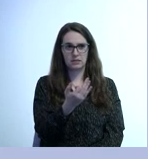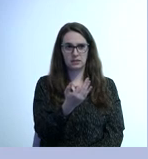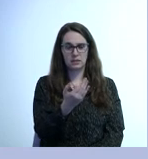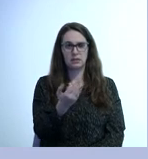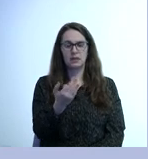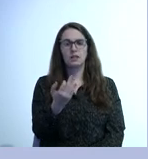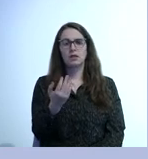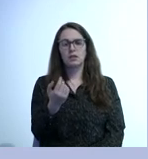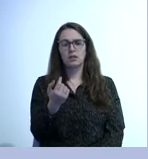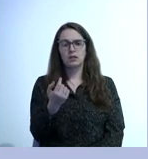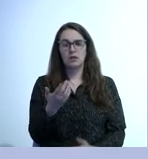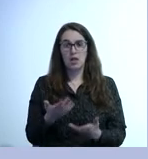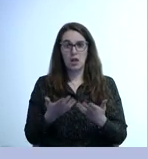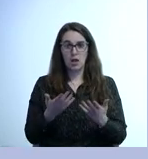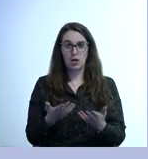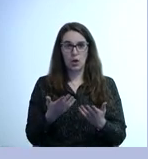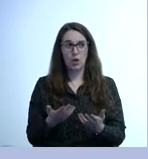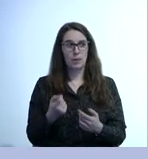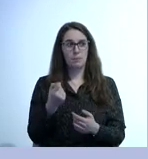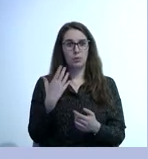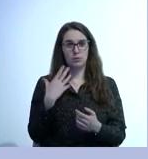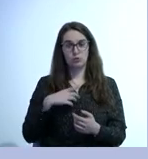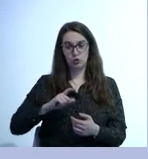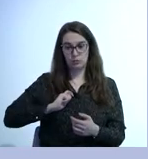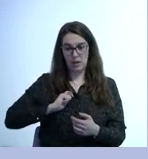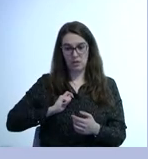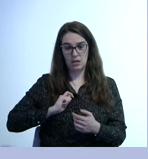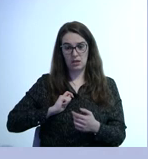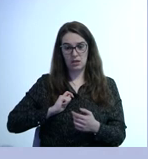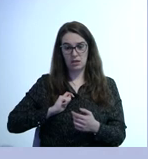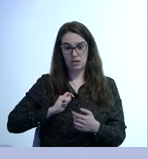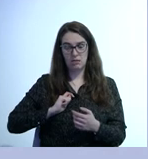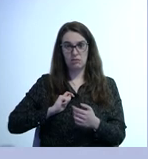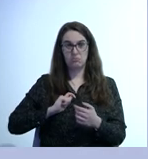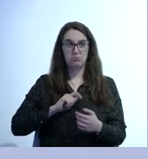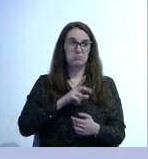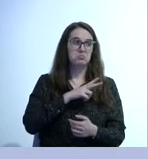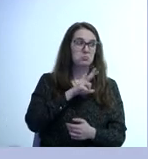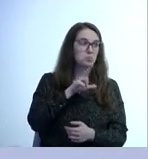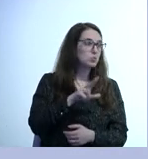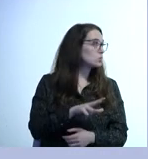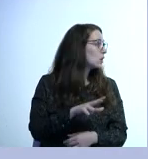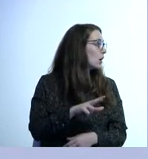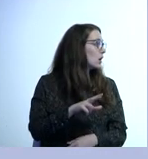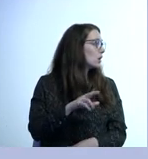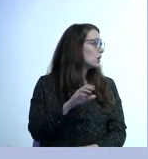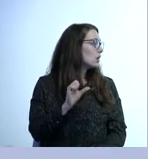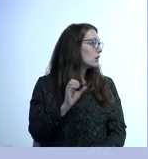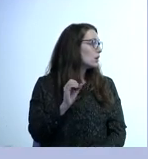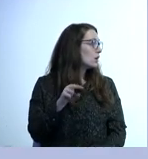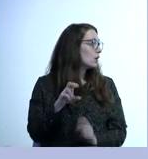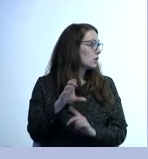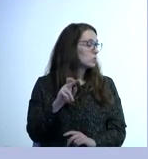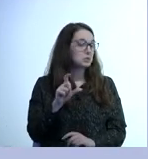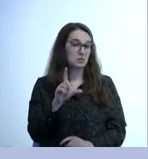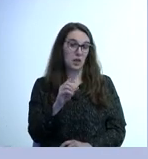recente iniciativa de Espanha e Portugal, porque, como diz o Gonçalo Mino, está